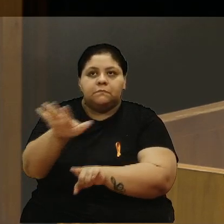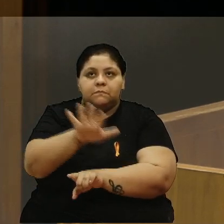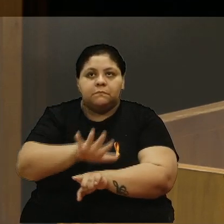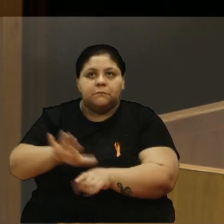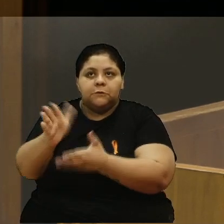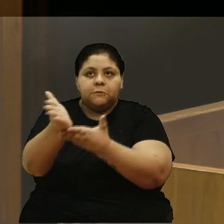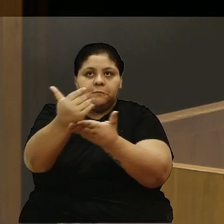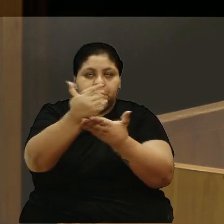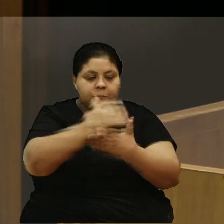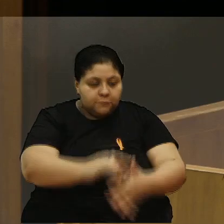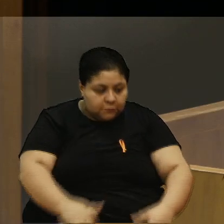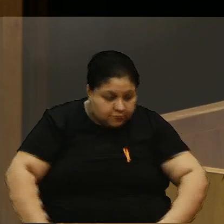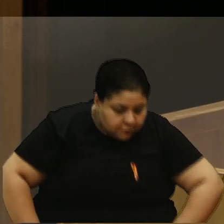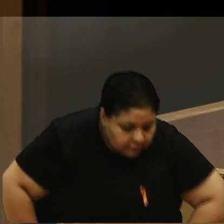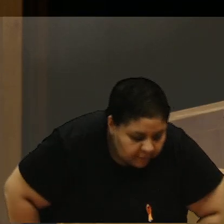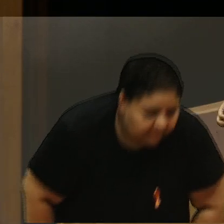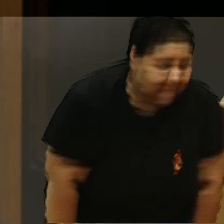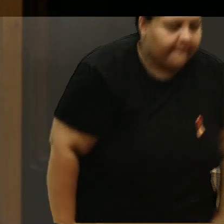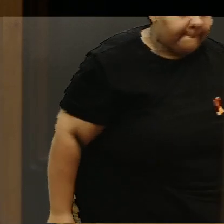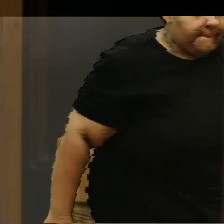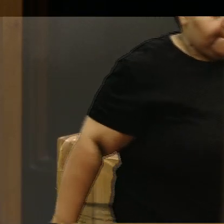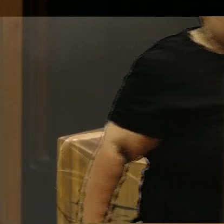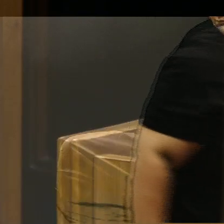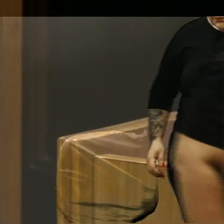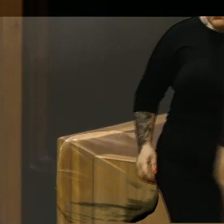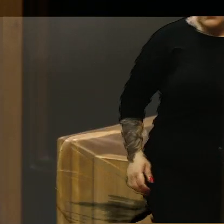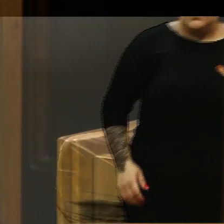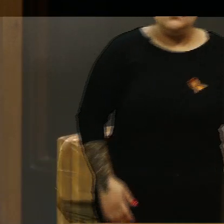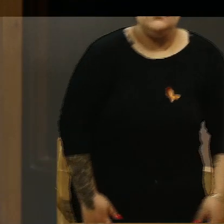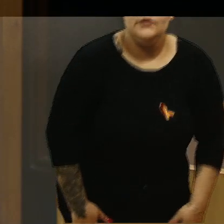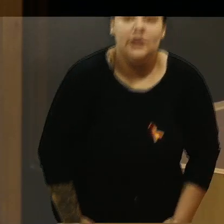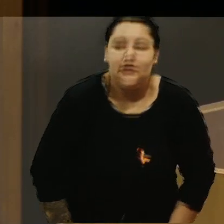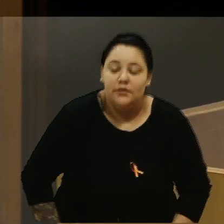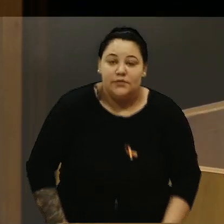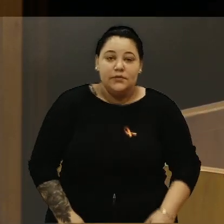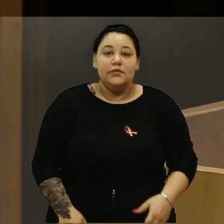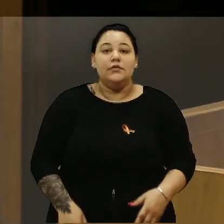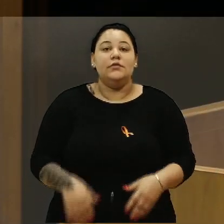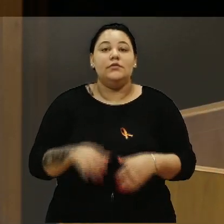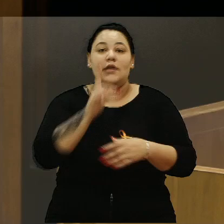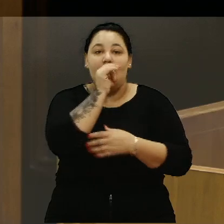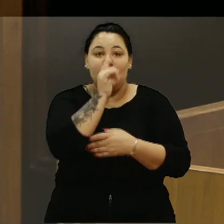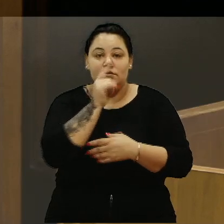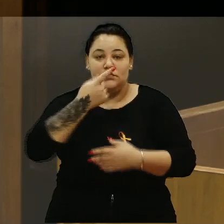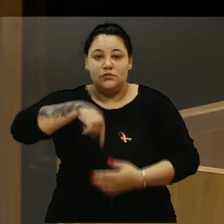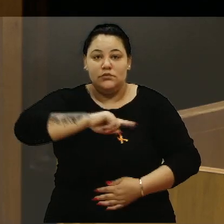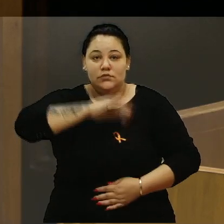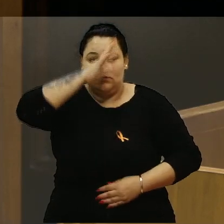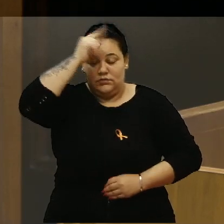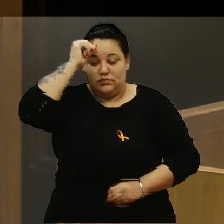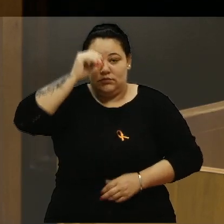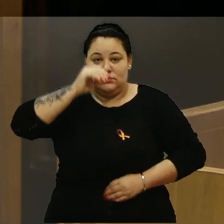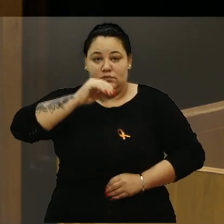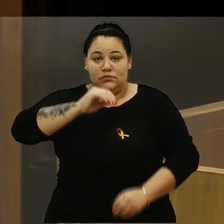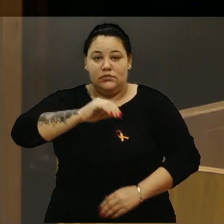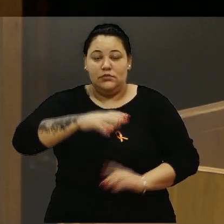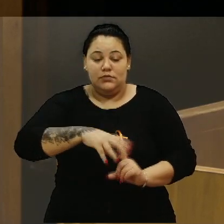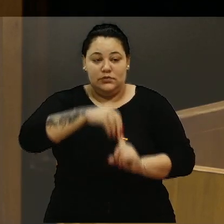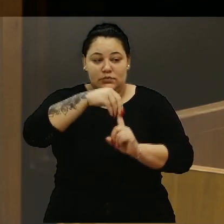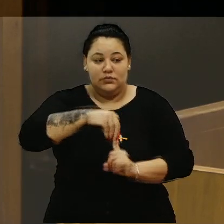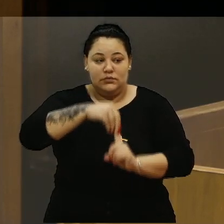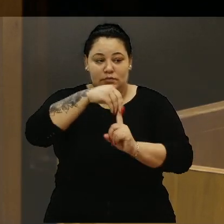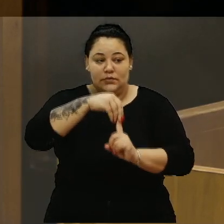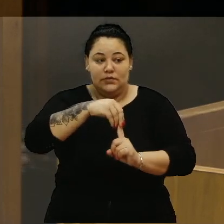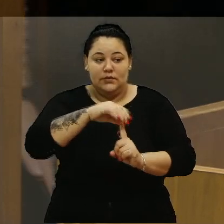de captação, acumulação de água para abastecimento público do nosso município. A principal legislação federal que trata